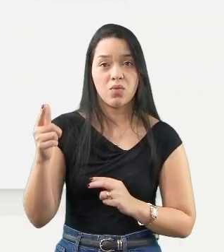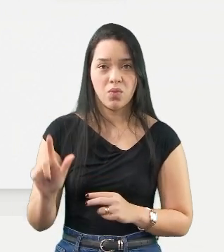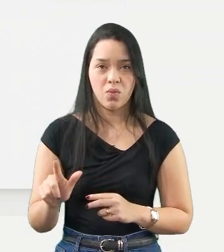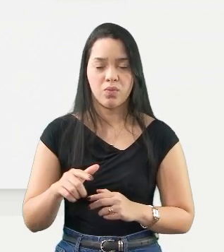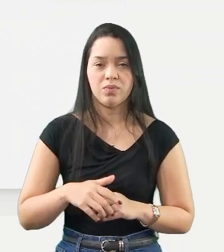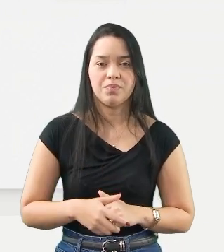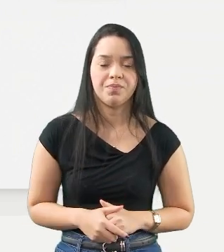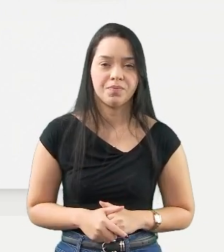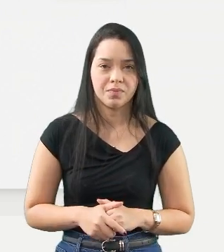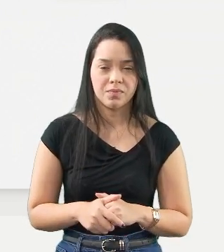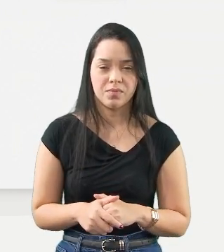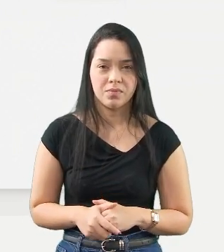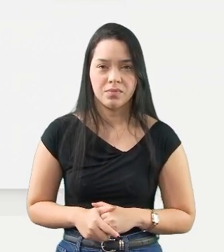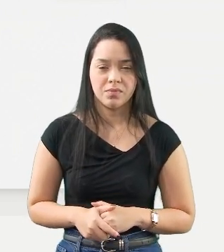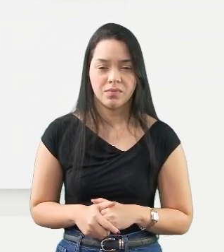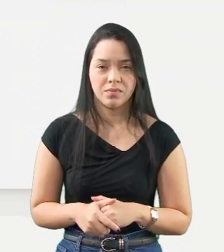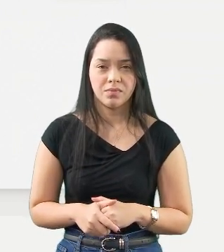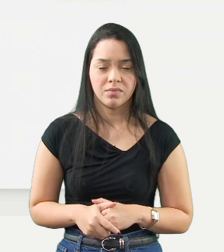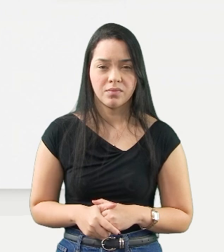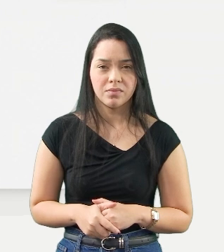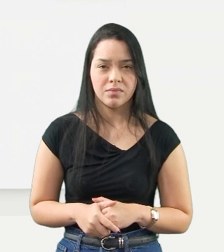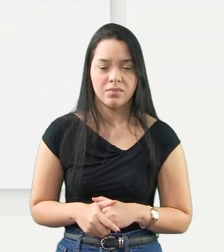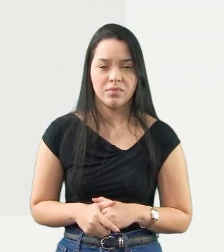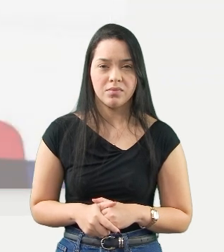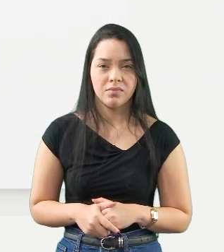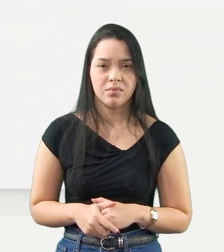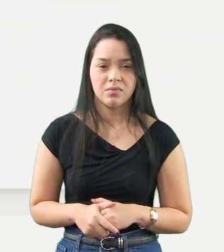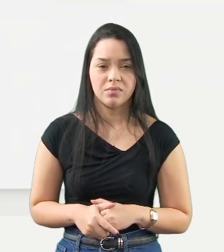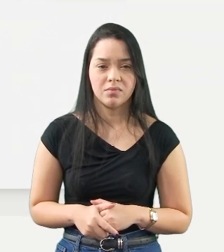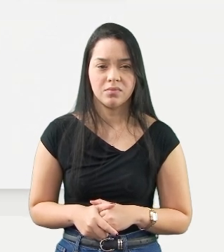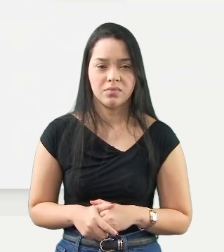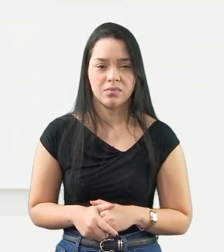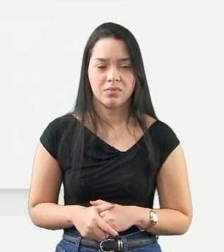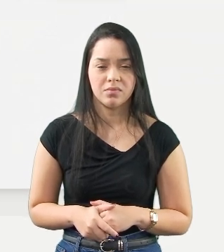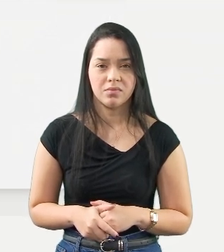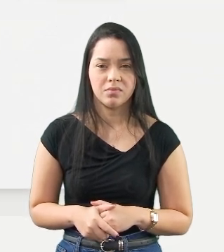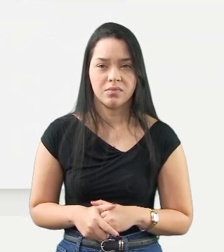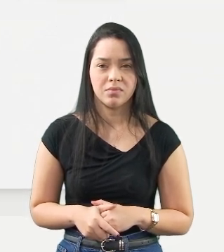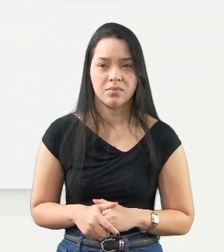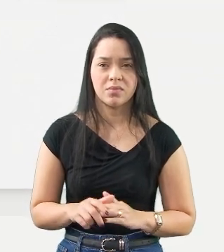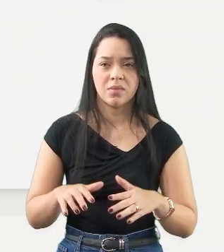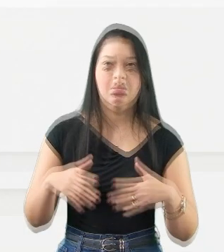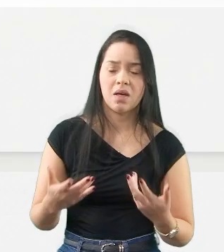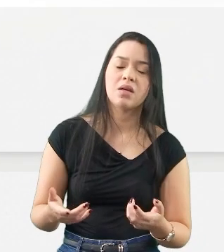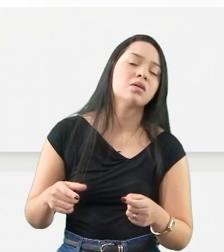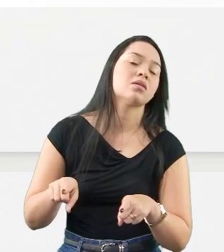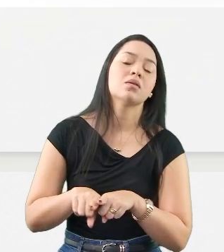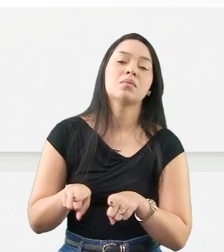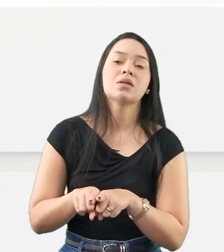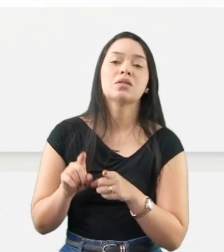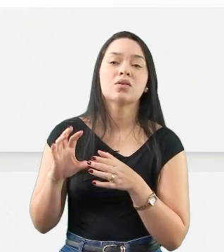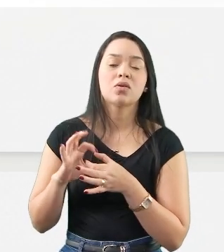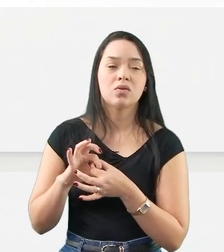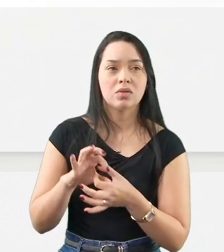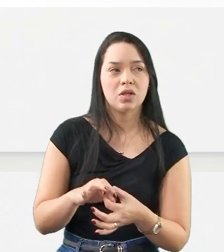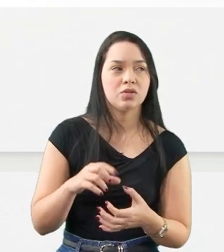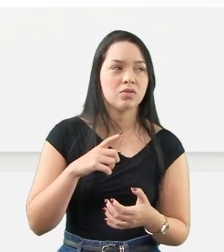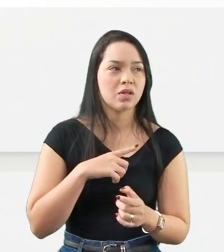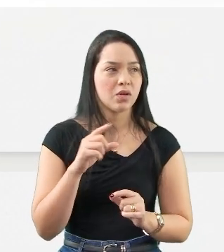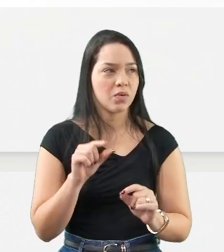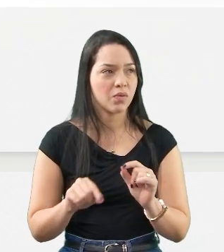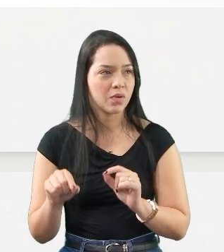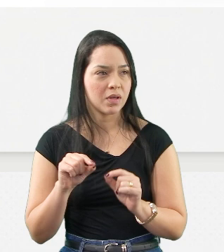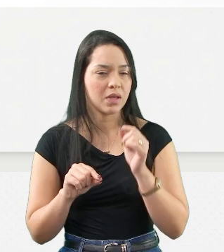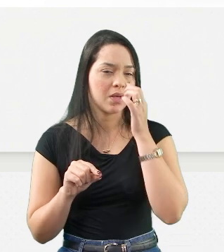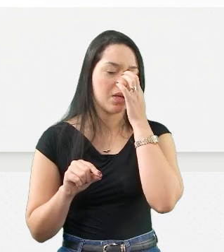os indivíduos se percebem e se relacionam com o outro. E aí, considerando esse contexto, a gente vai ter o quê? Que